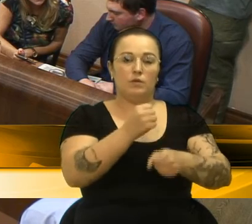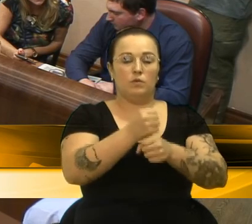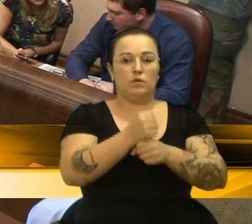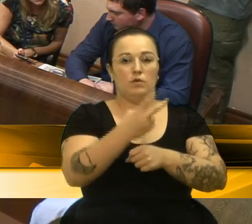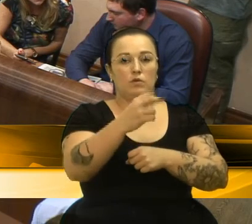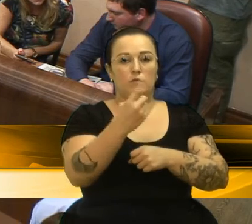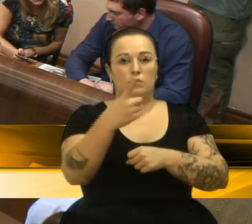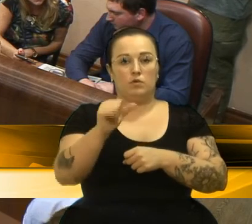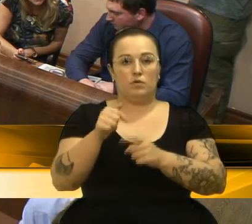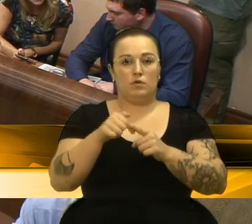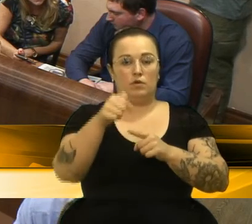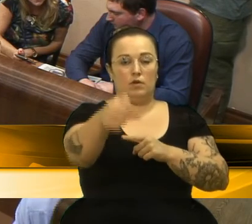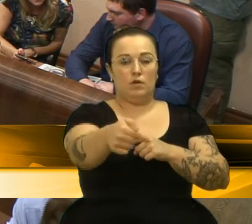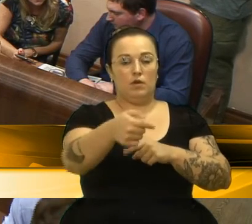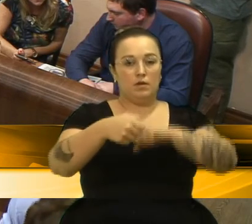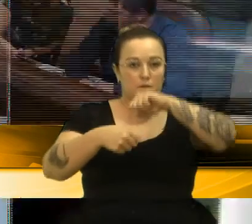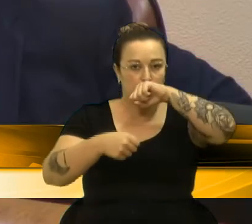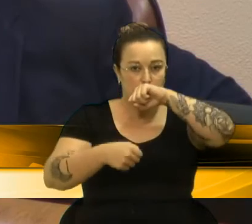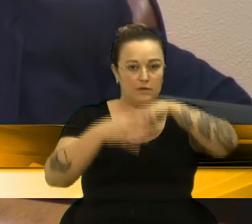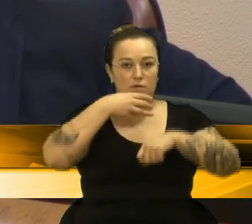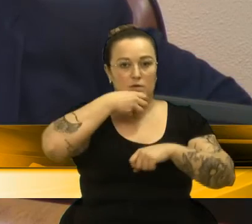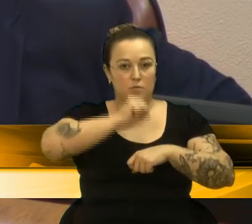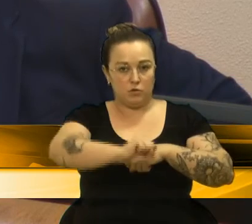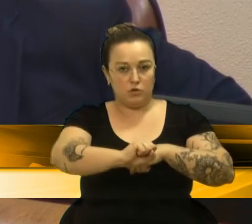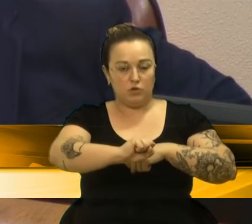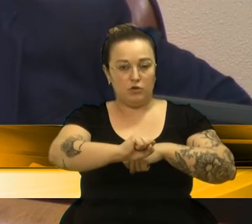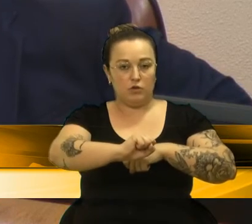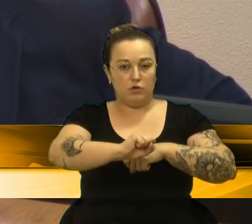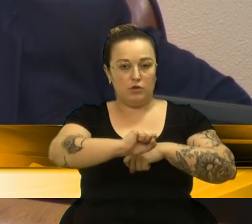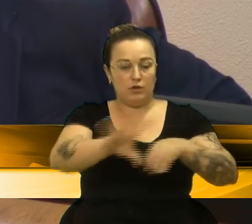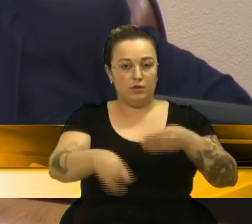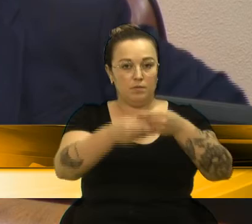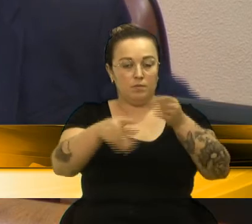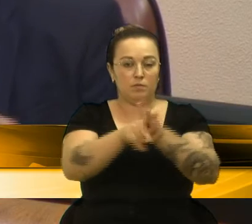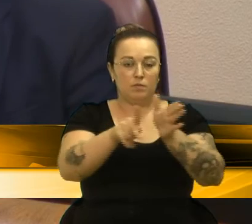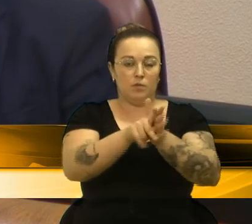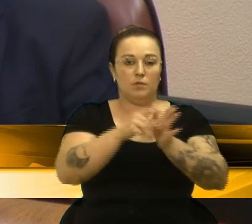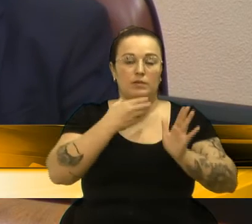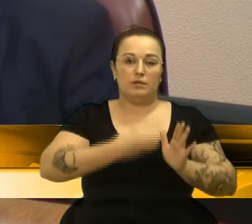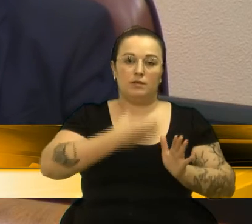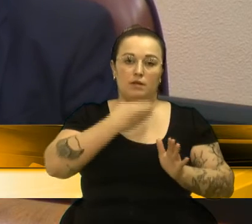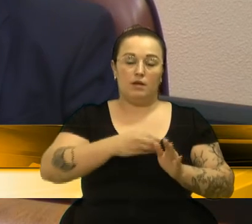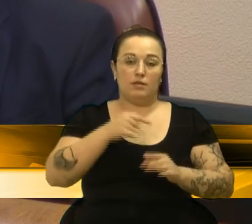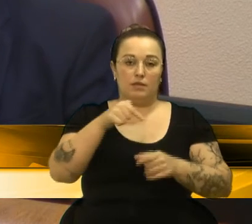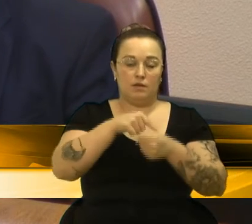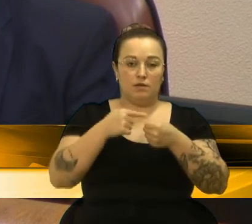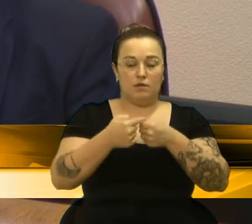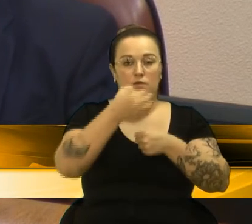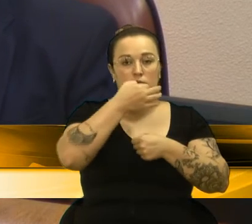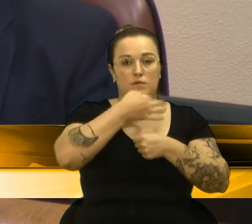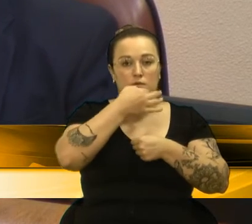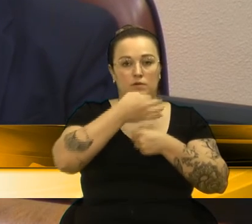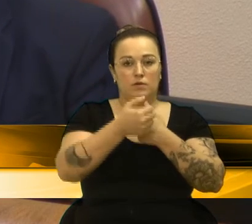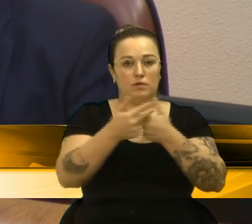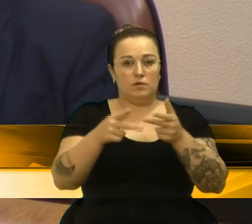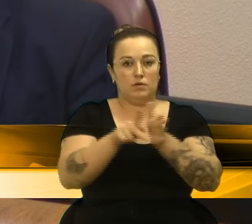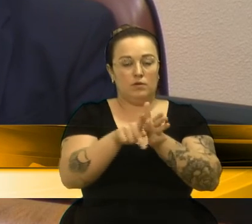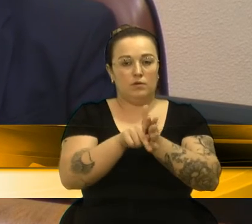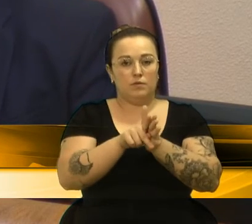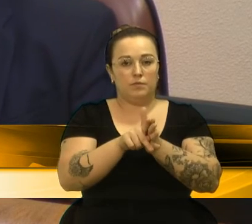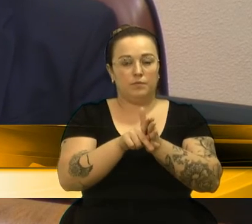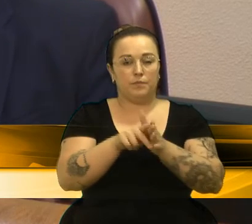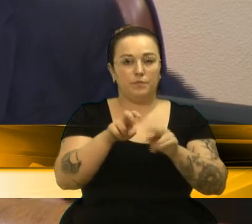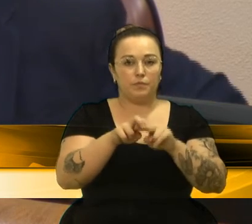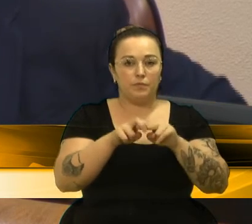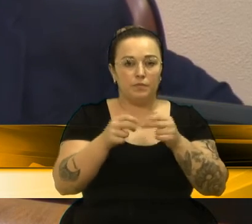dessa forma, a bênção dos freios capuchinhos integraria a programação de Natal do município. Deve-se atentar que a solicitação do uso da praça por parte dos freios capuchinhos